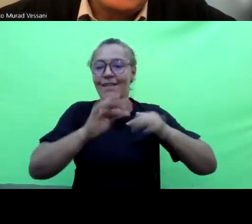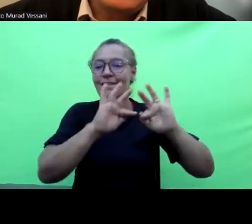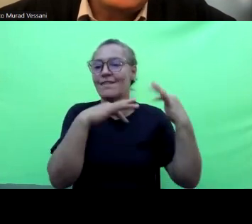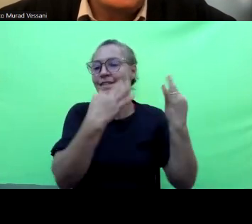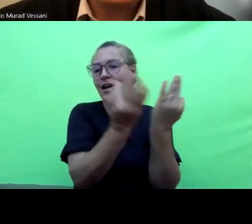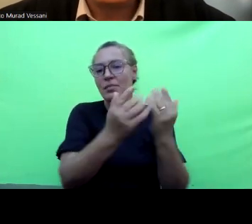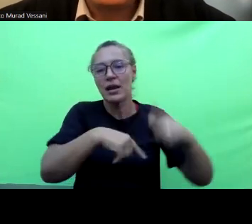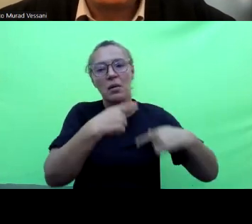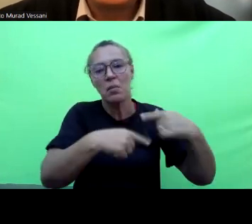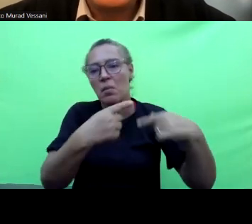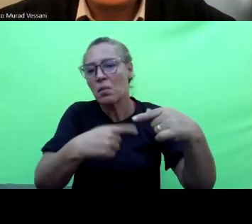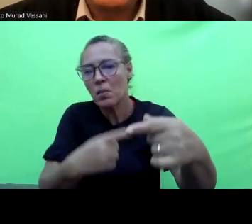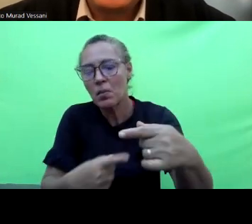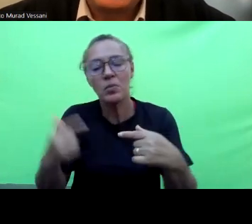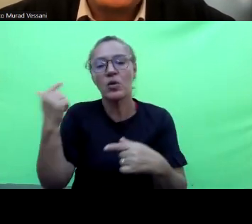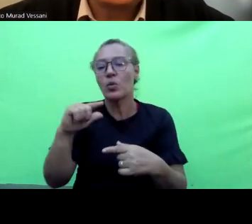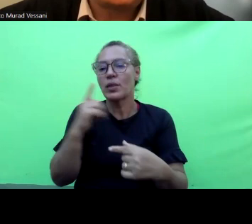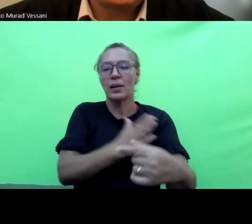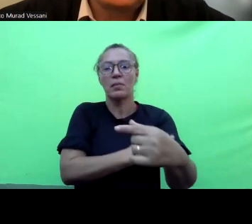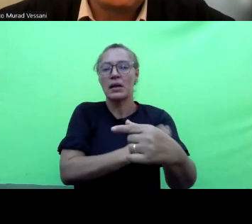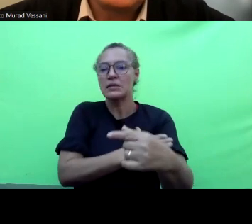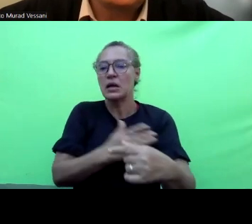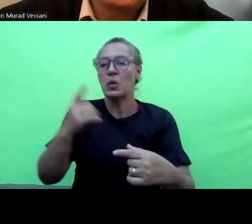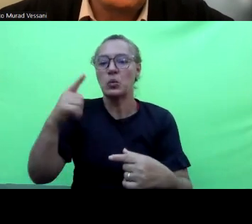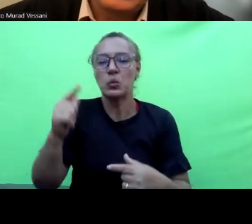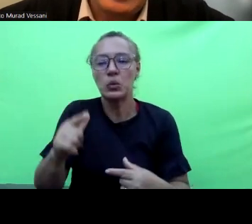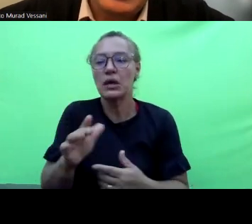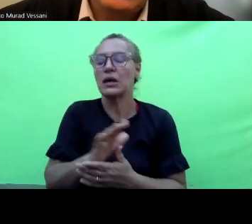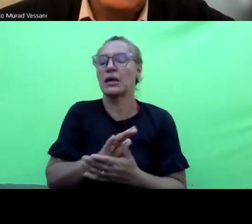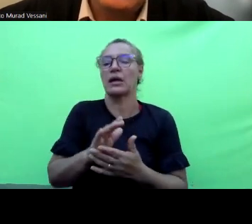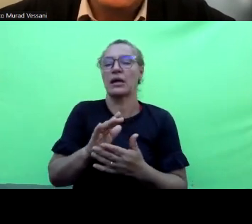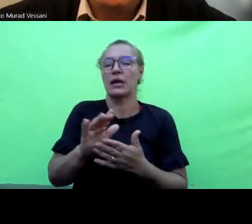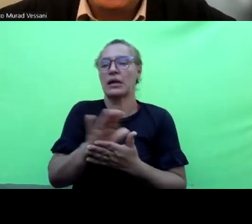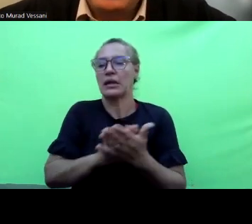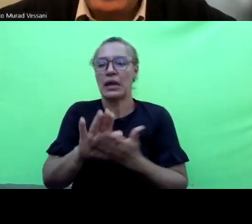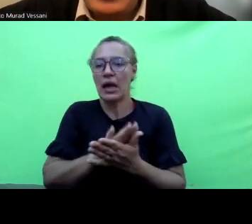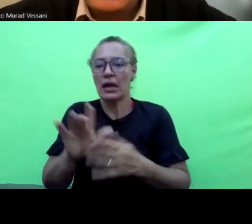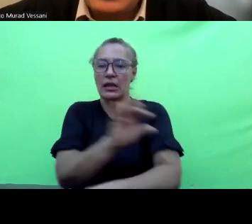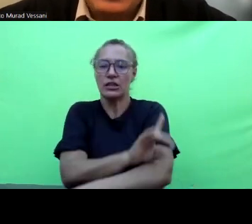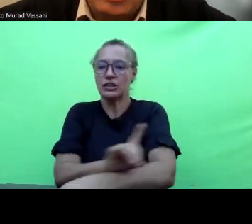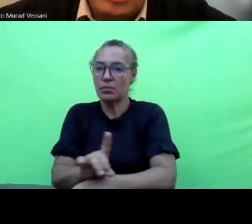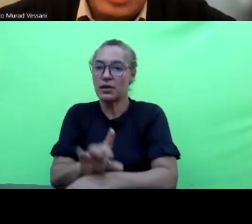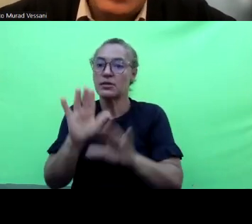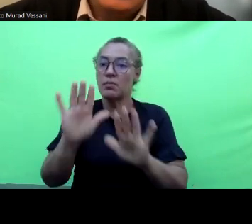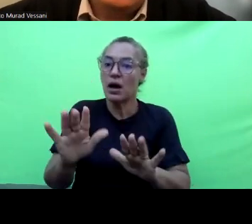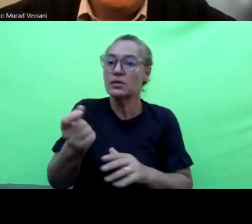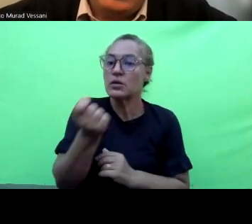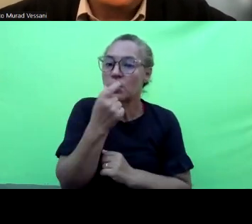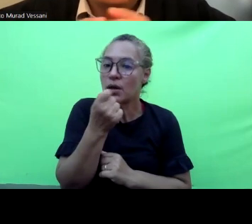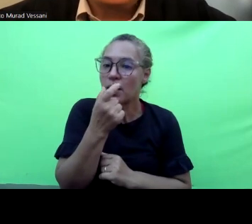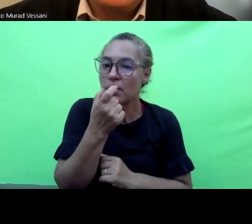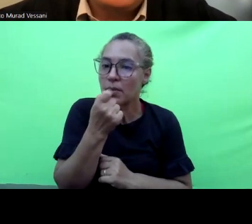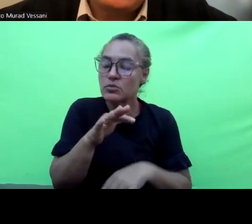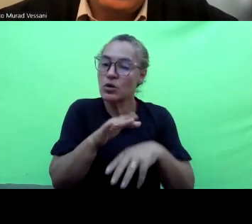condição aparentemente que pudesse aumentar o risco, mas está tomando algum medicamento por uma doença outra que